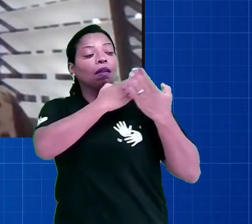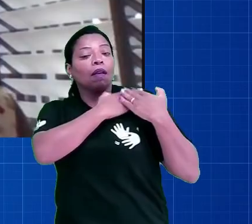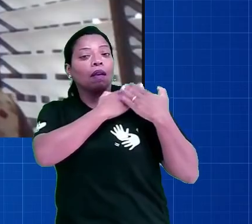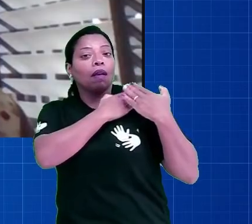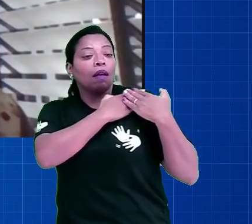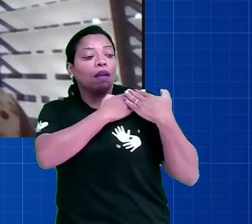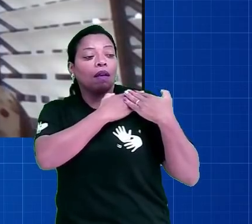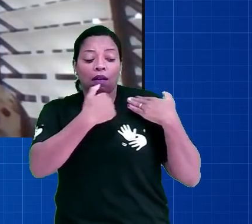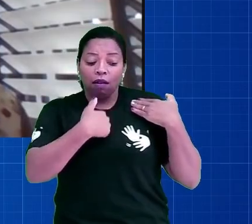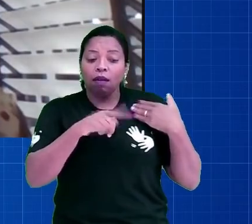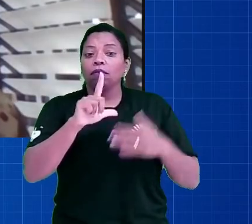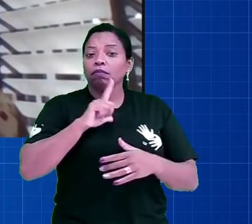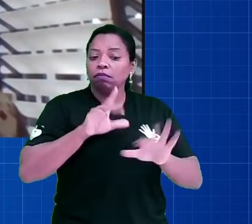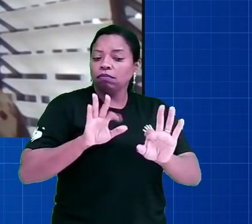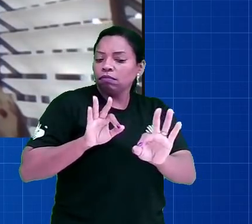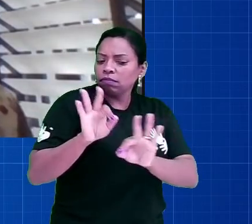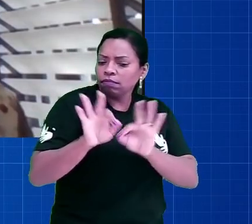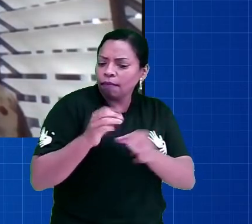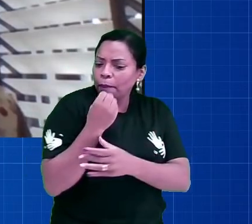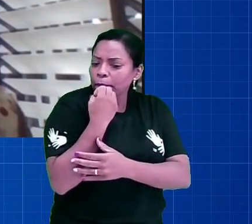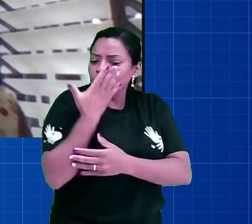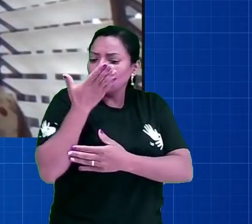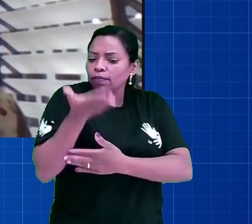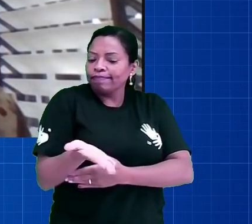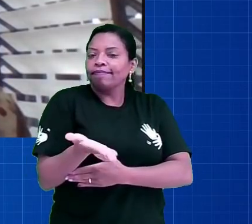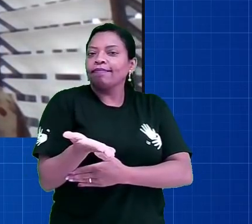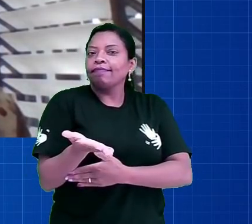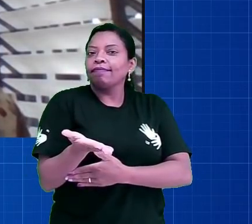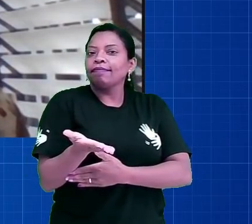um bom planejamento, se a gente tiver com